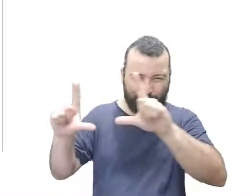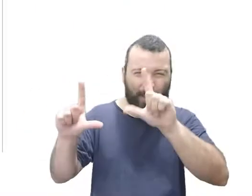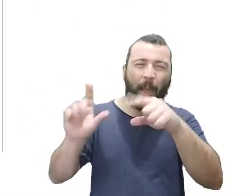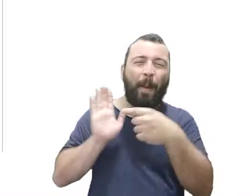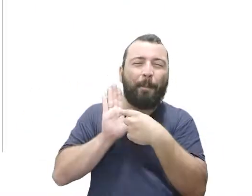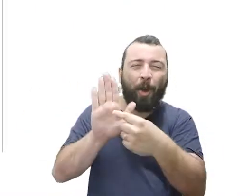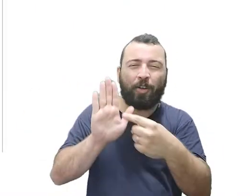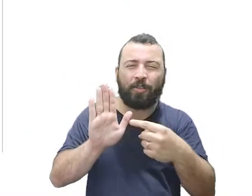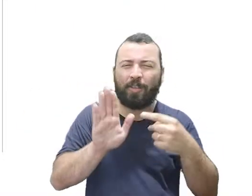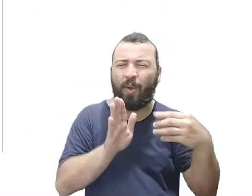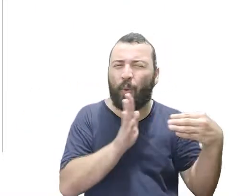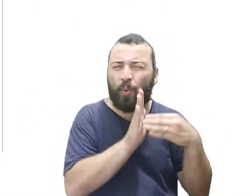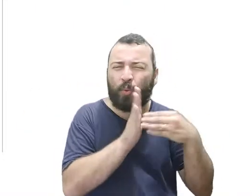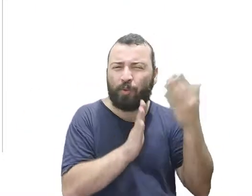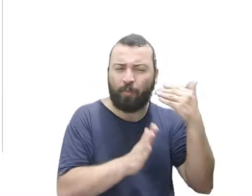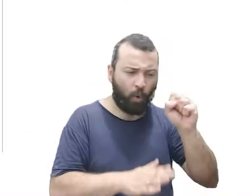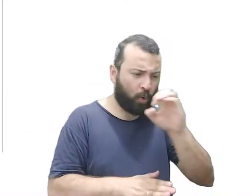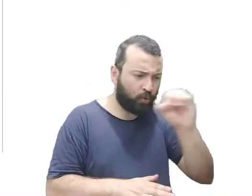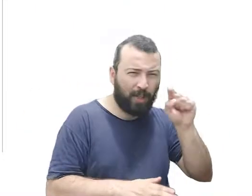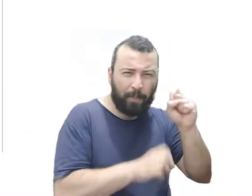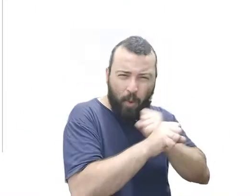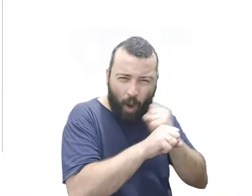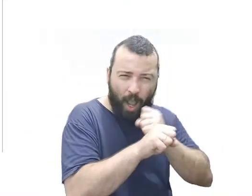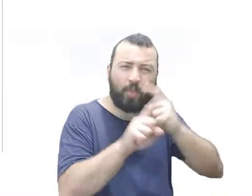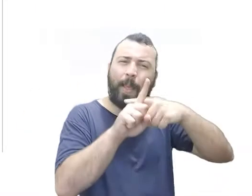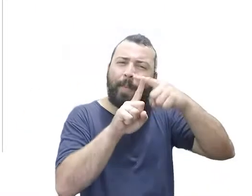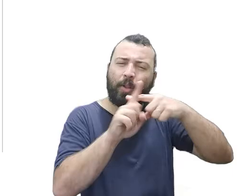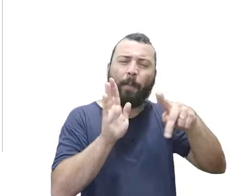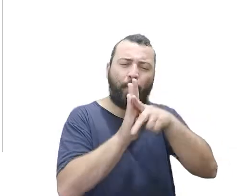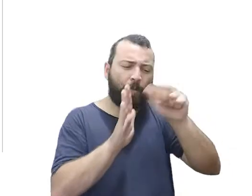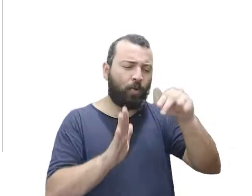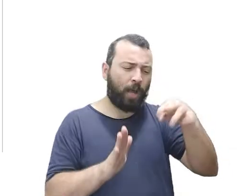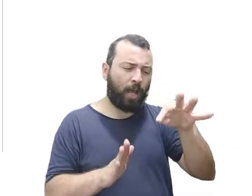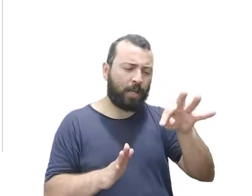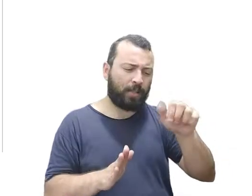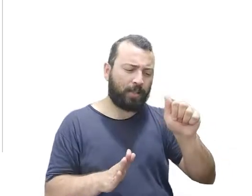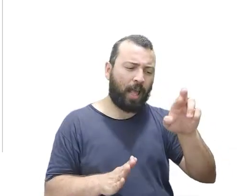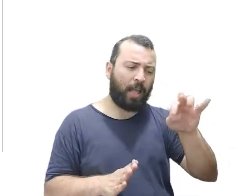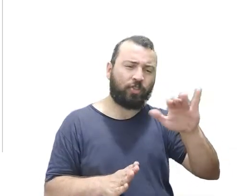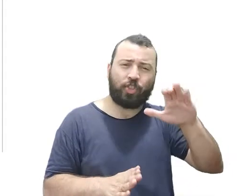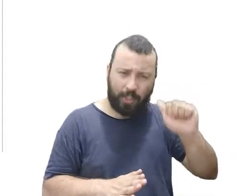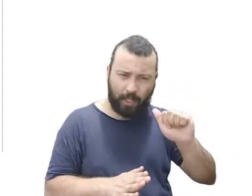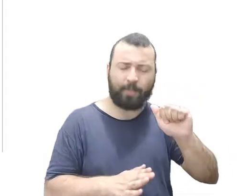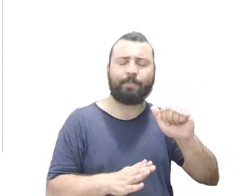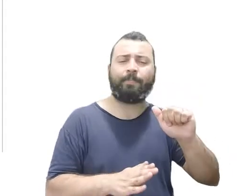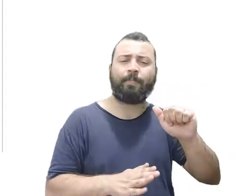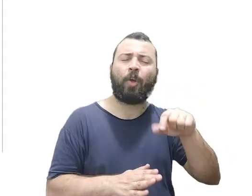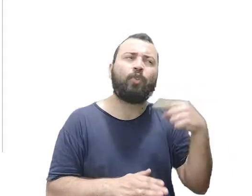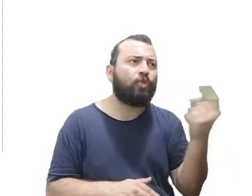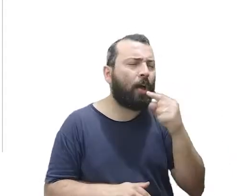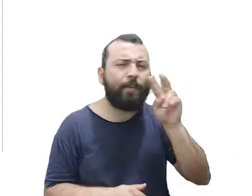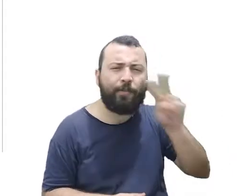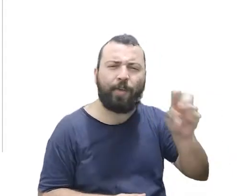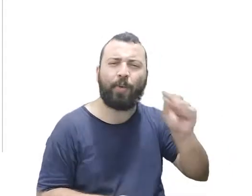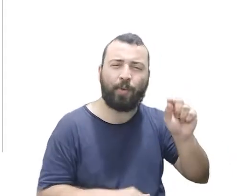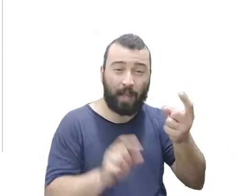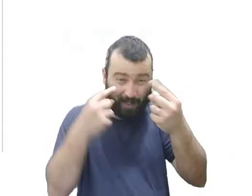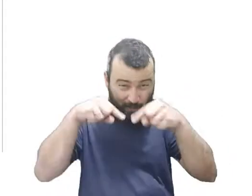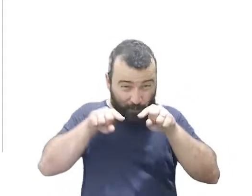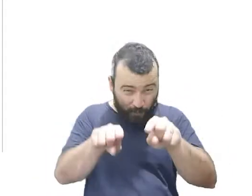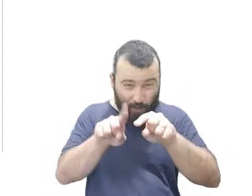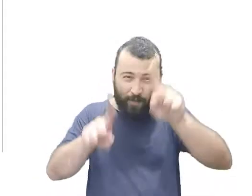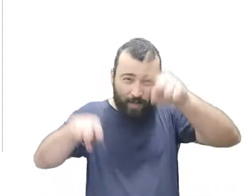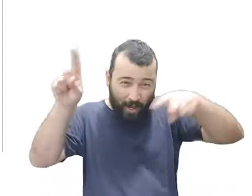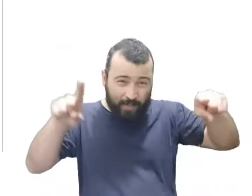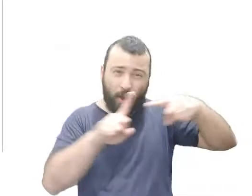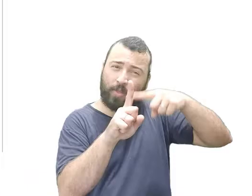últimos 800 mil anos de temperatura da Antártica, registrada em testemunhos de gelo, e também observamos que, junto com essas variações